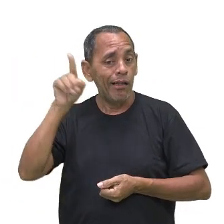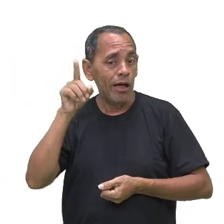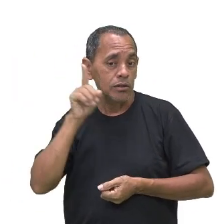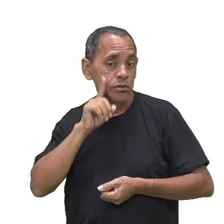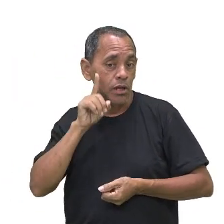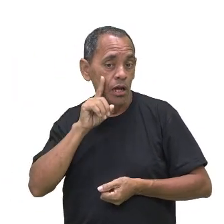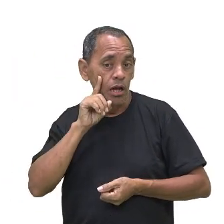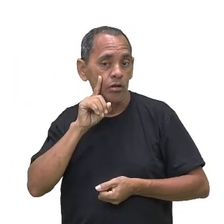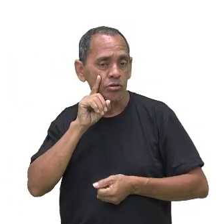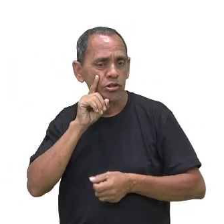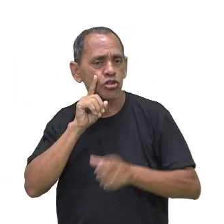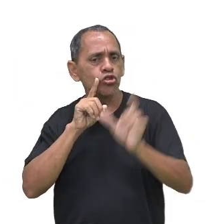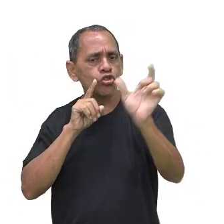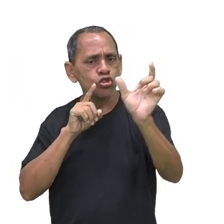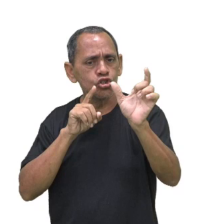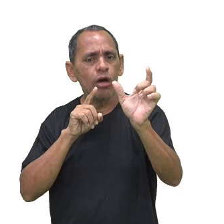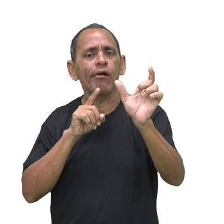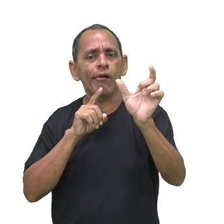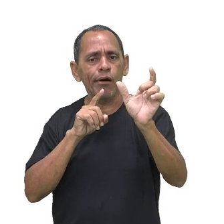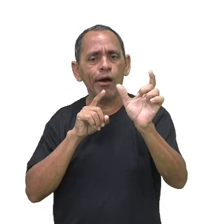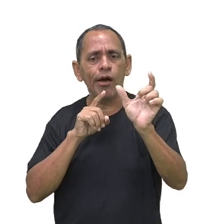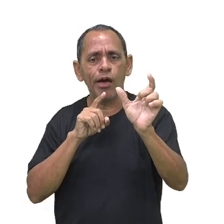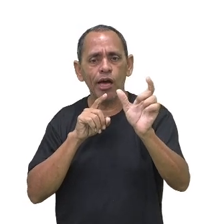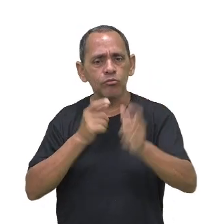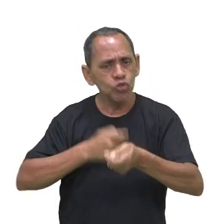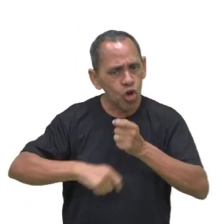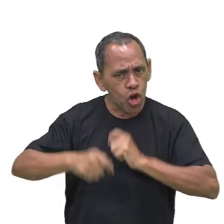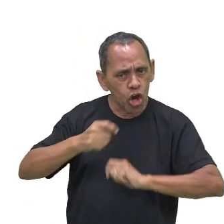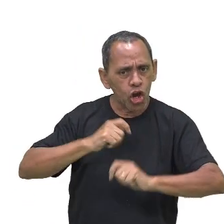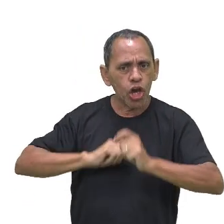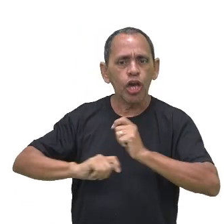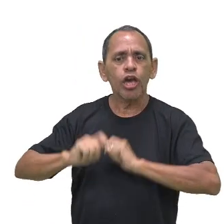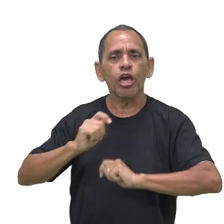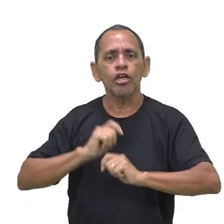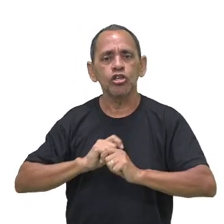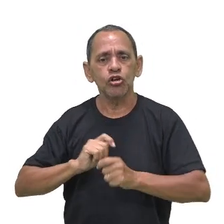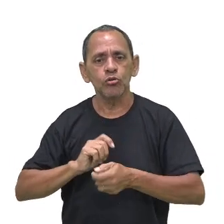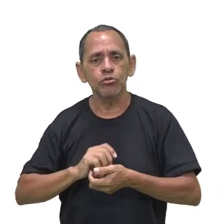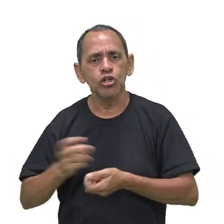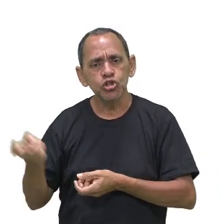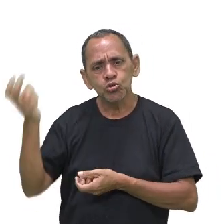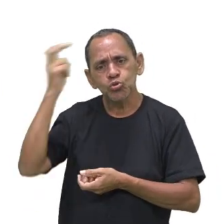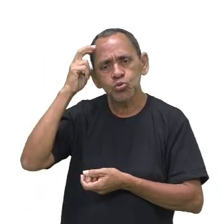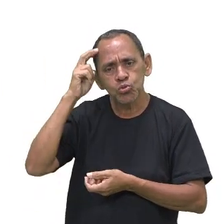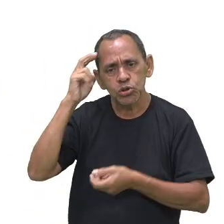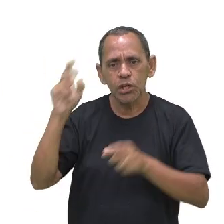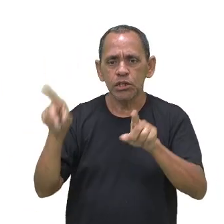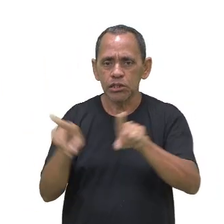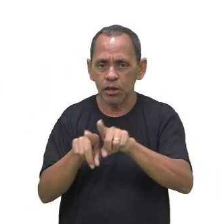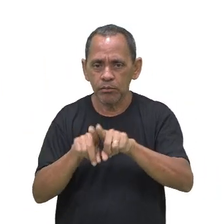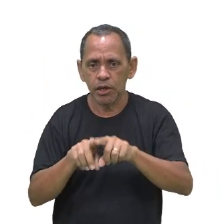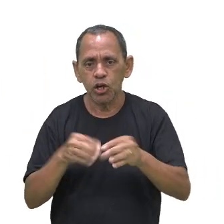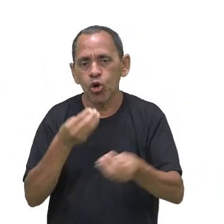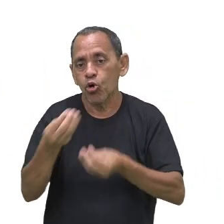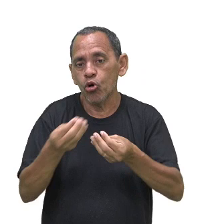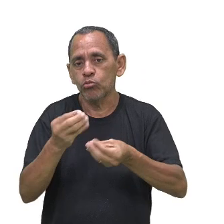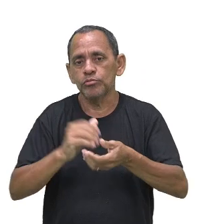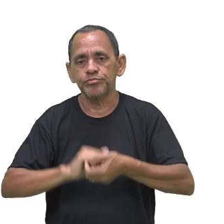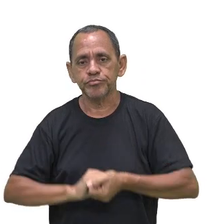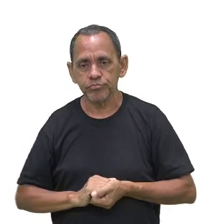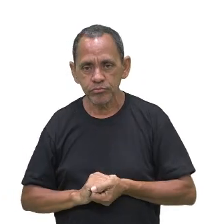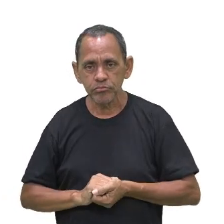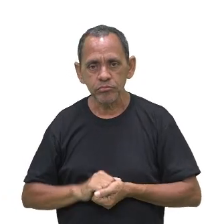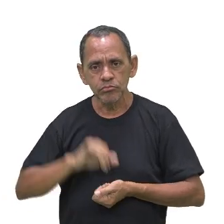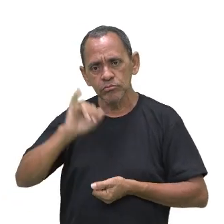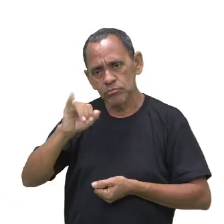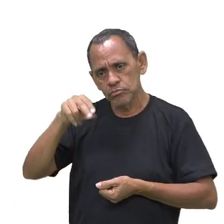termo indústria de entretenimento. Então, em vez de usar o termo indústria cultural, se usa o termo de indústria de entretenimento. E aí você vai